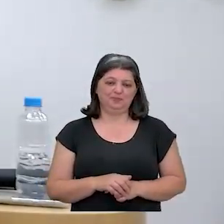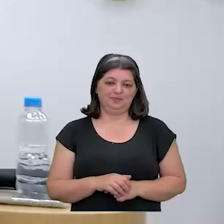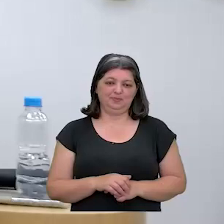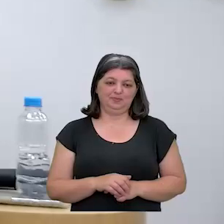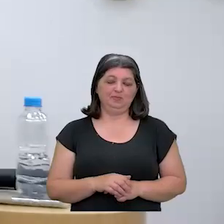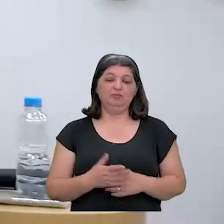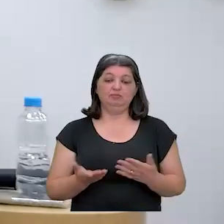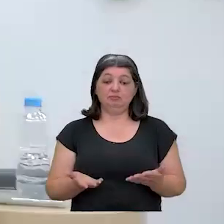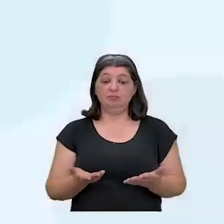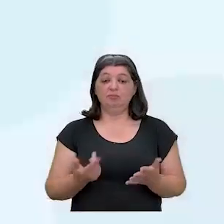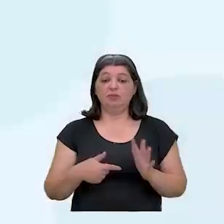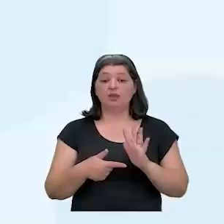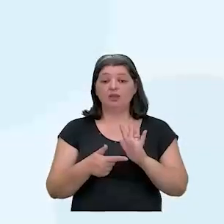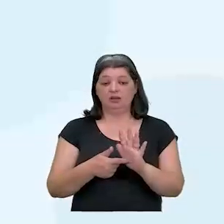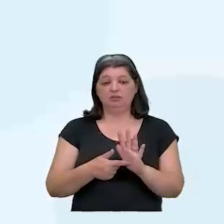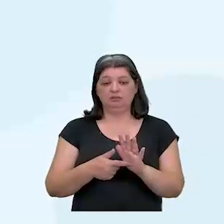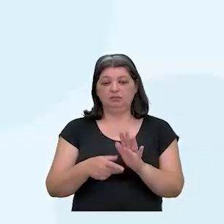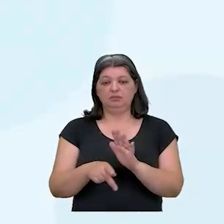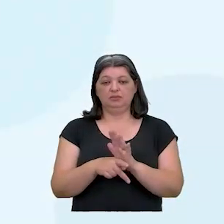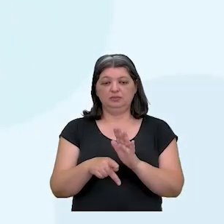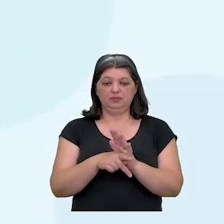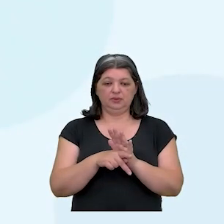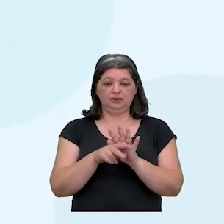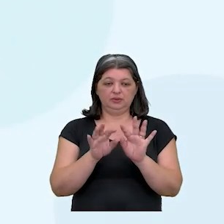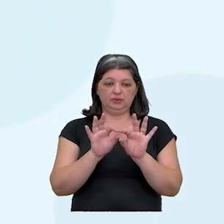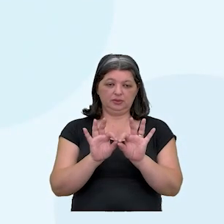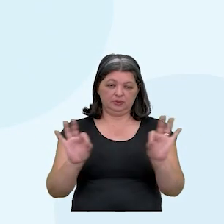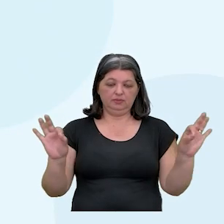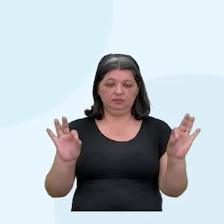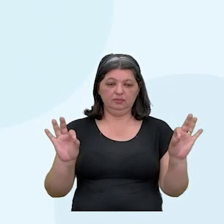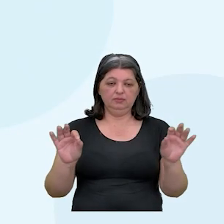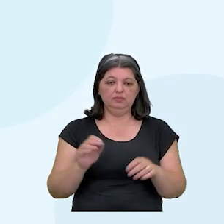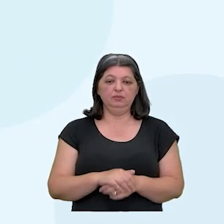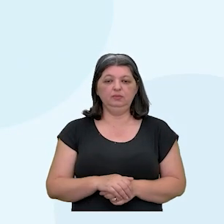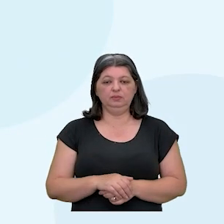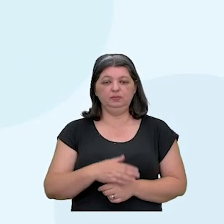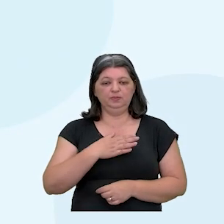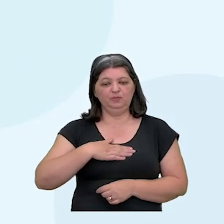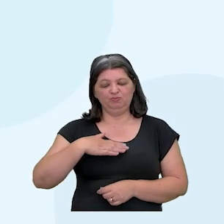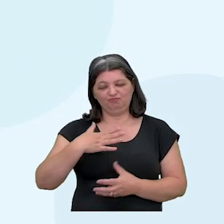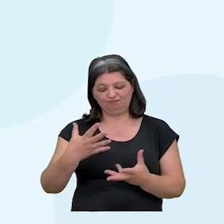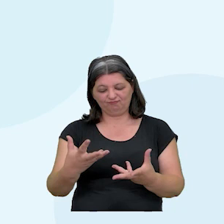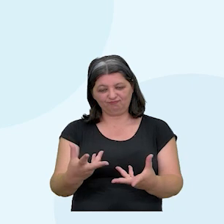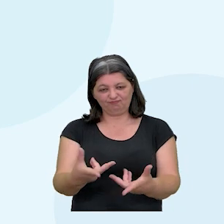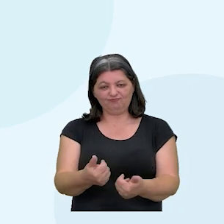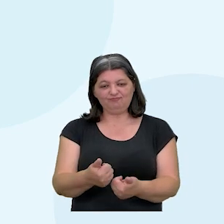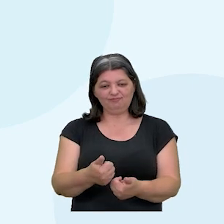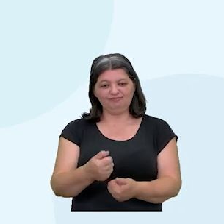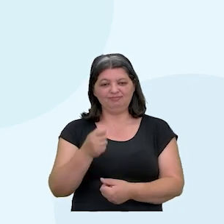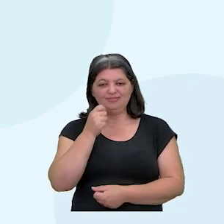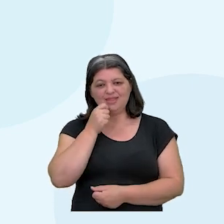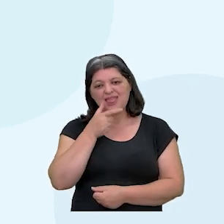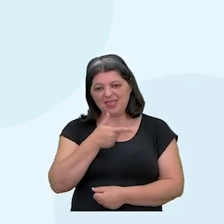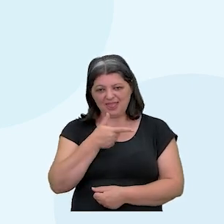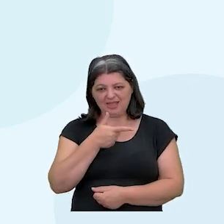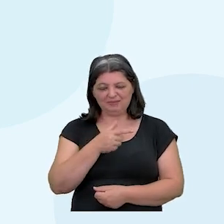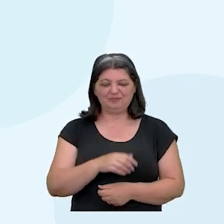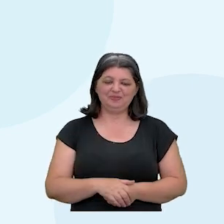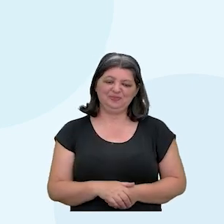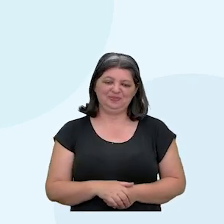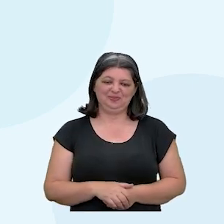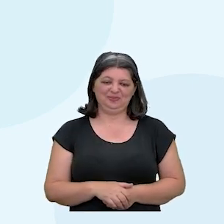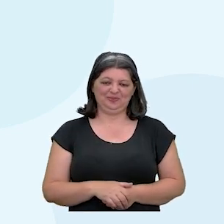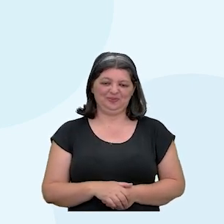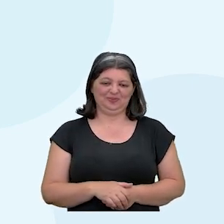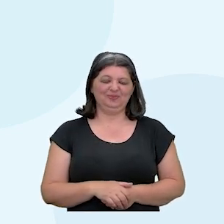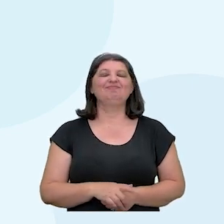Uhum. E eu gostaria de deixar uma mensagem final aqui, nosso querido, nosso maravilhoso Albert